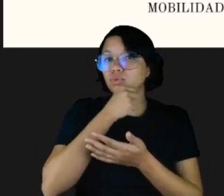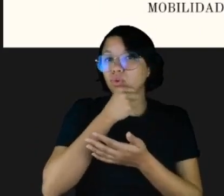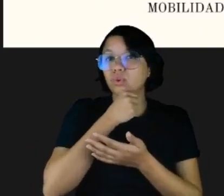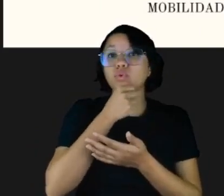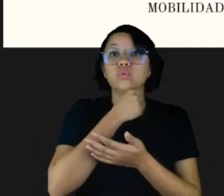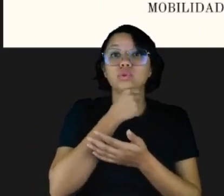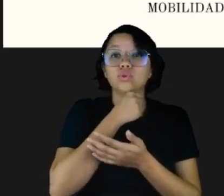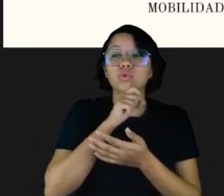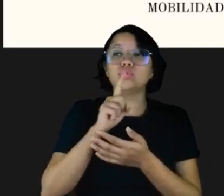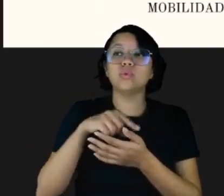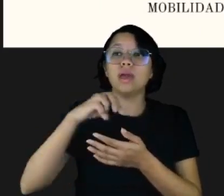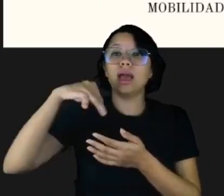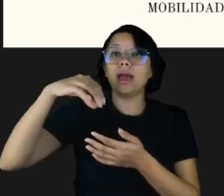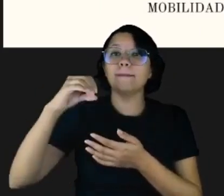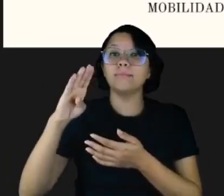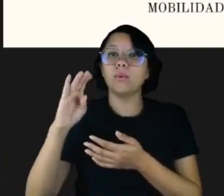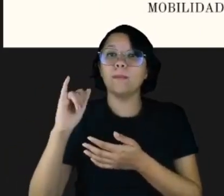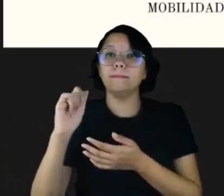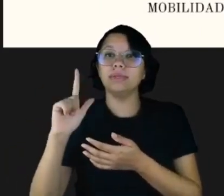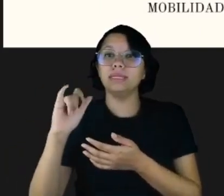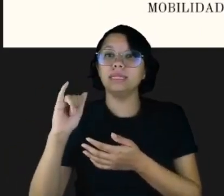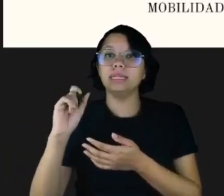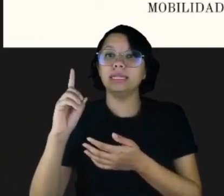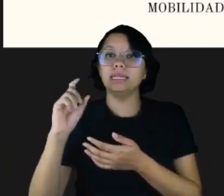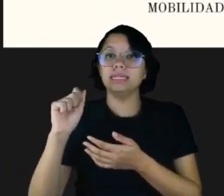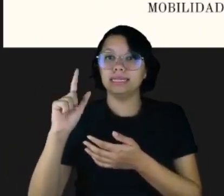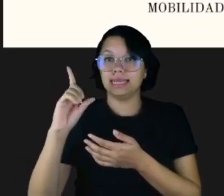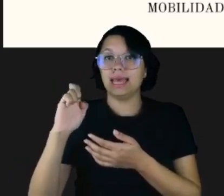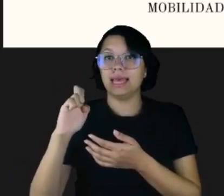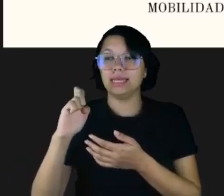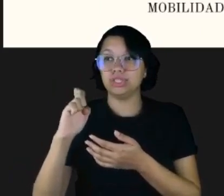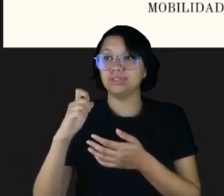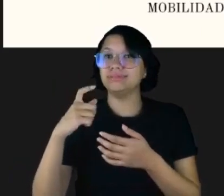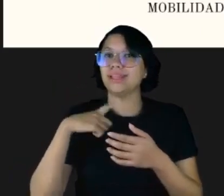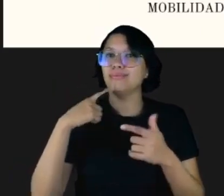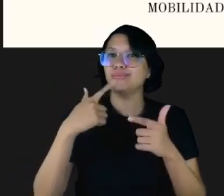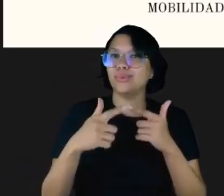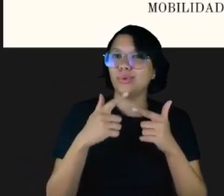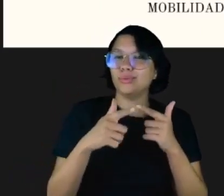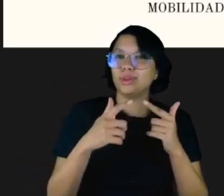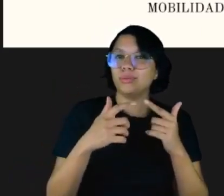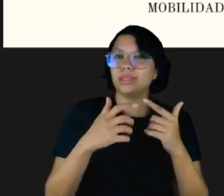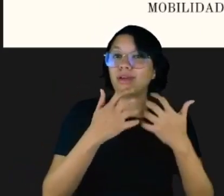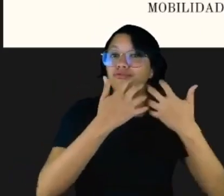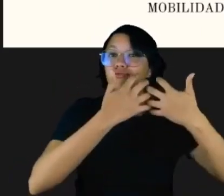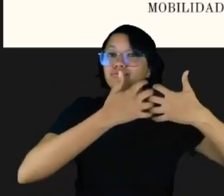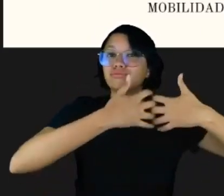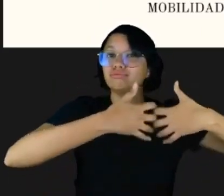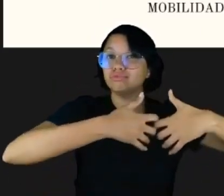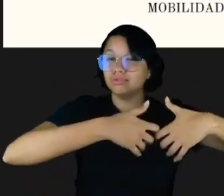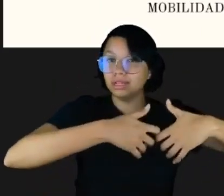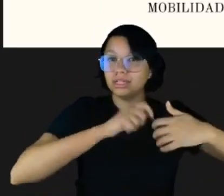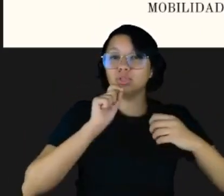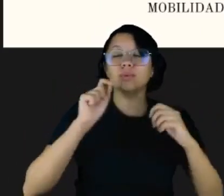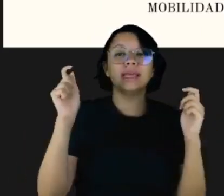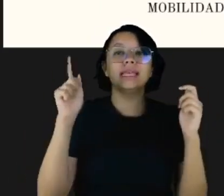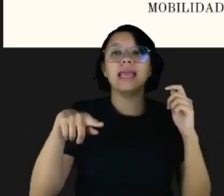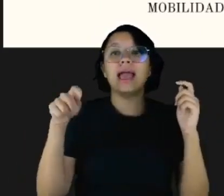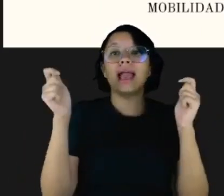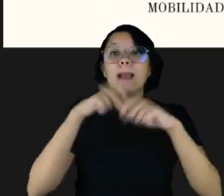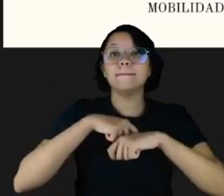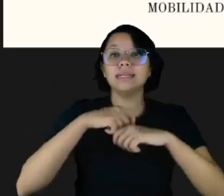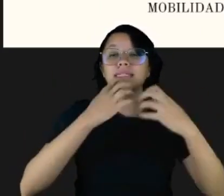mobilidade. A mobilidade, ela compromete a funcionalidade, que nós dizemos lá atrás do que é a capacidade